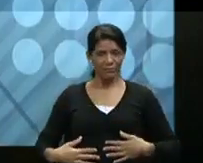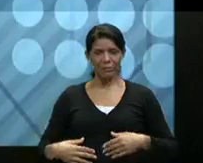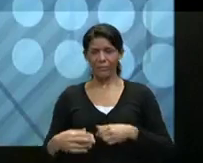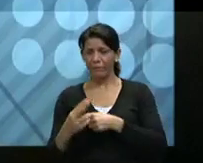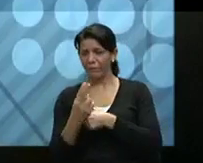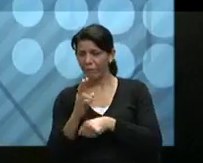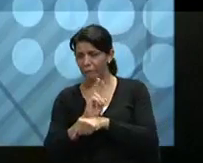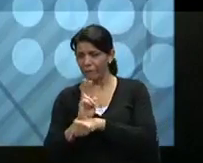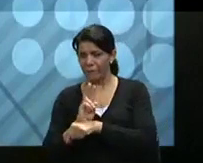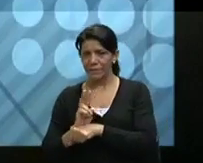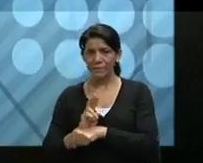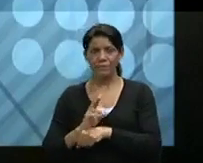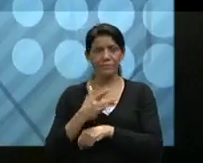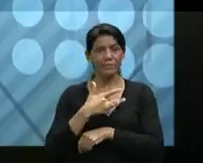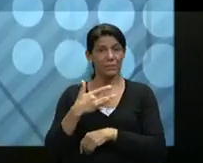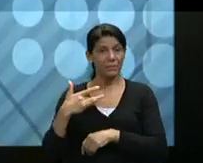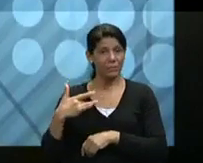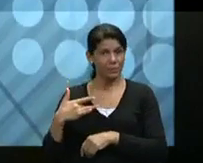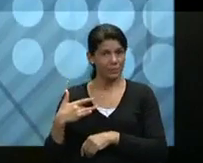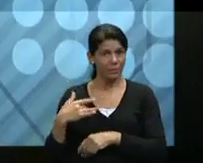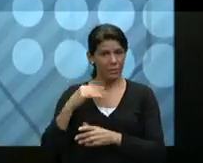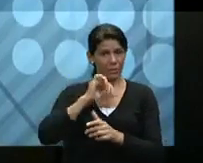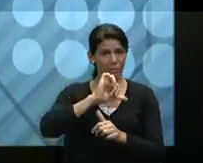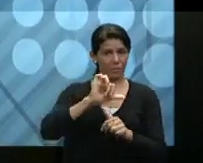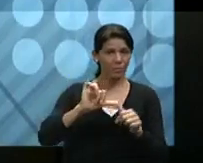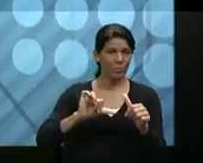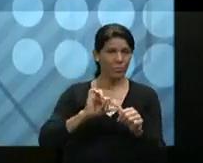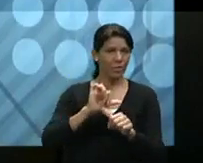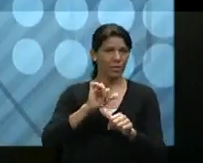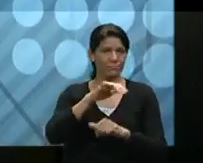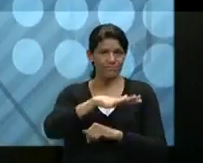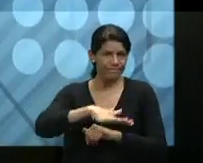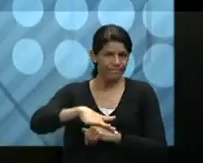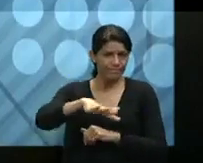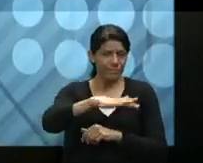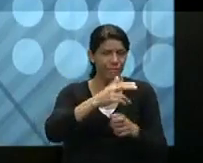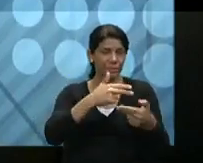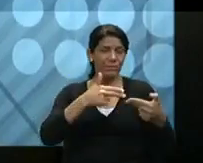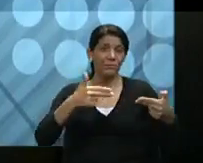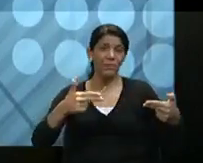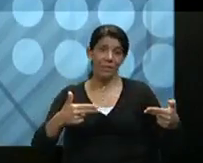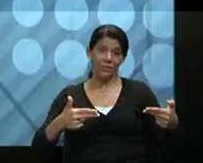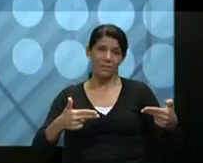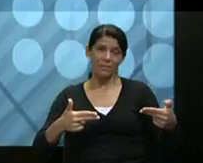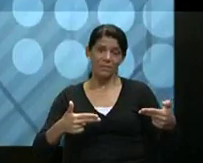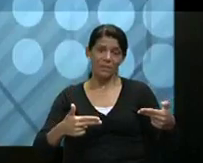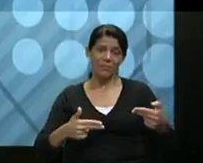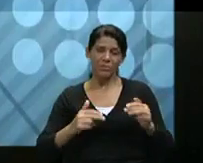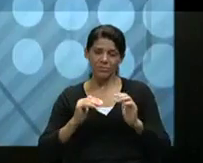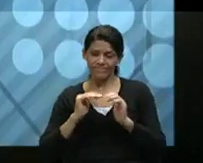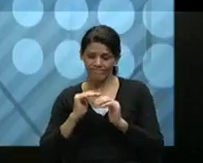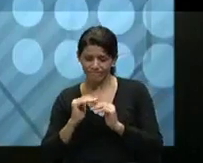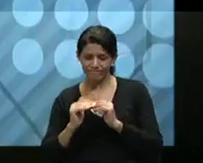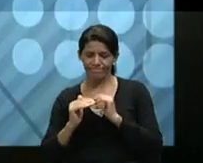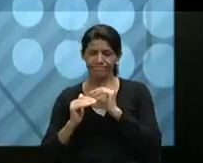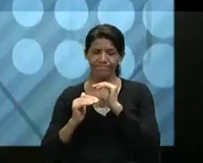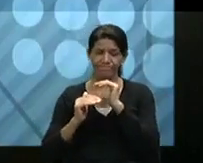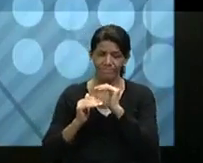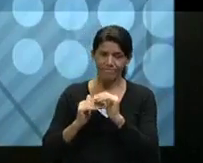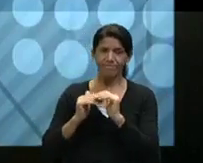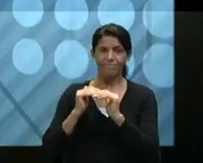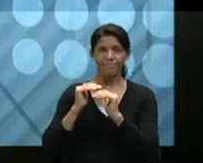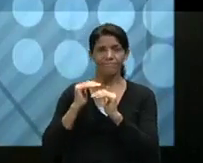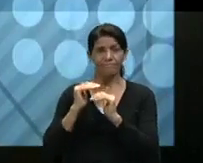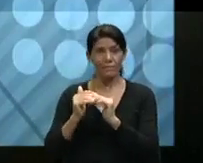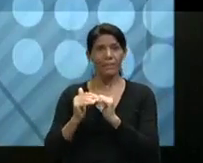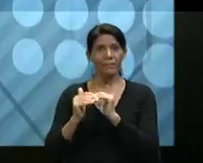vigilância em saúde, modificar muito bem esse cenário, mas que pequenas atitudes que nós vamos desenvolver,